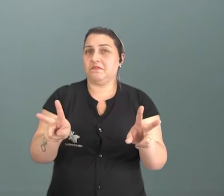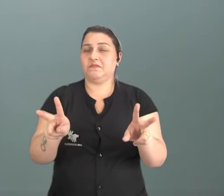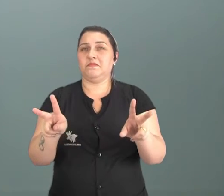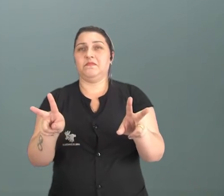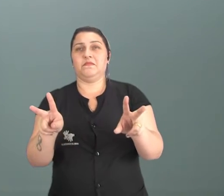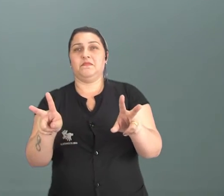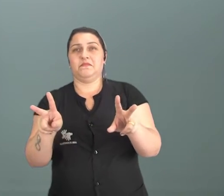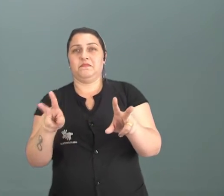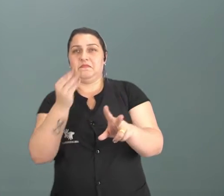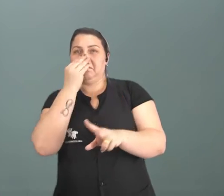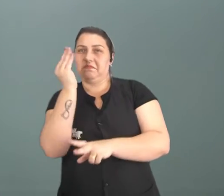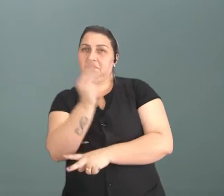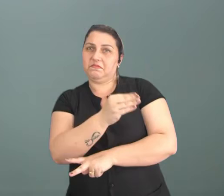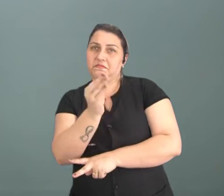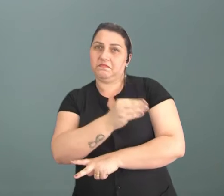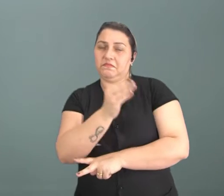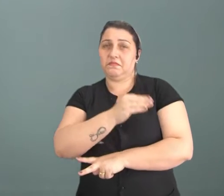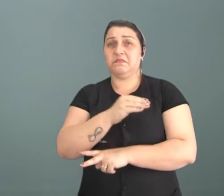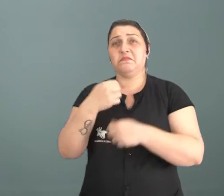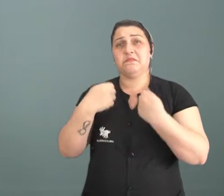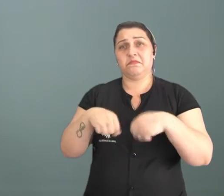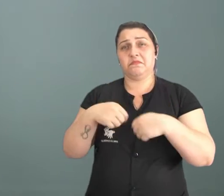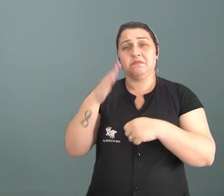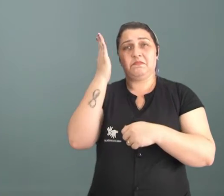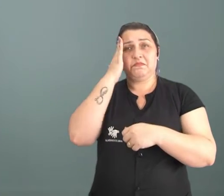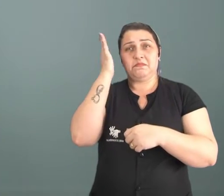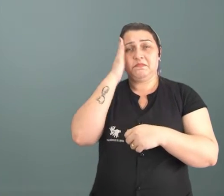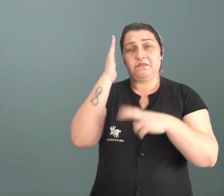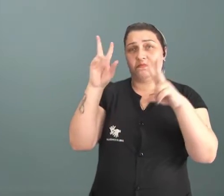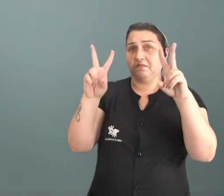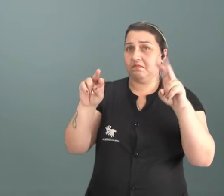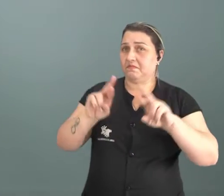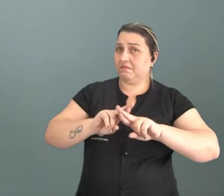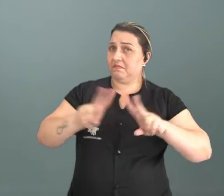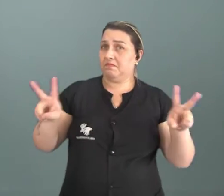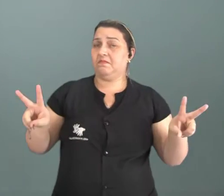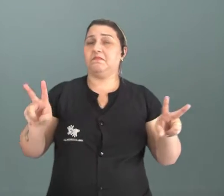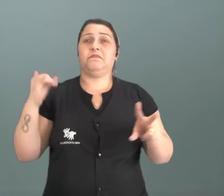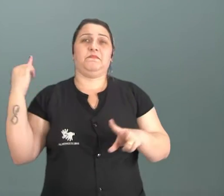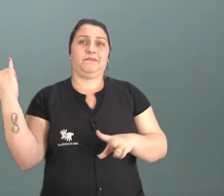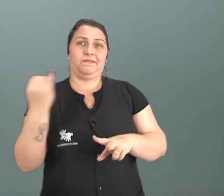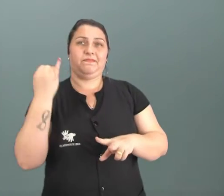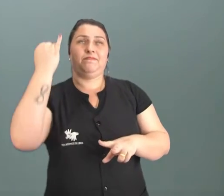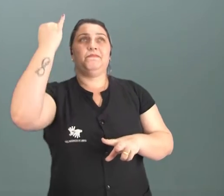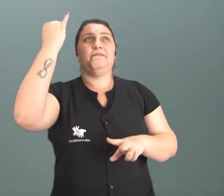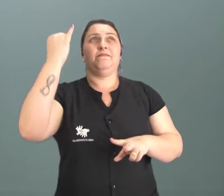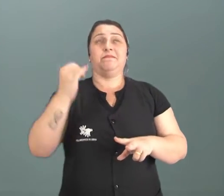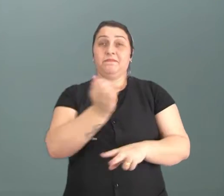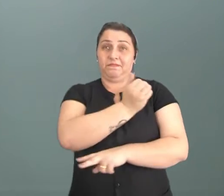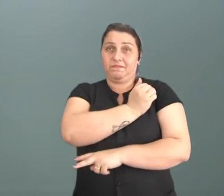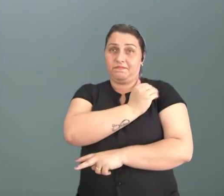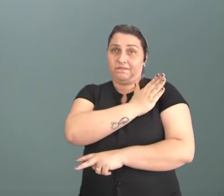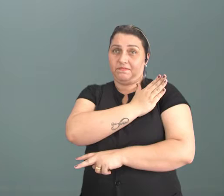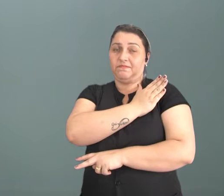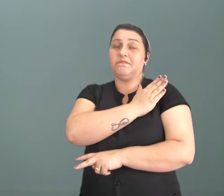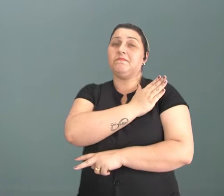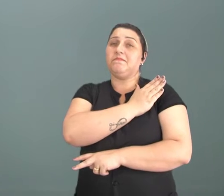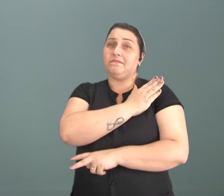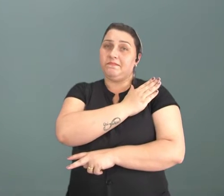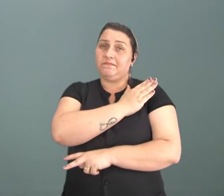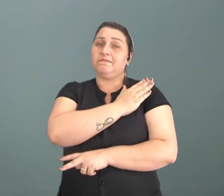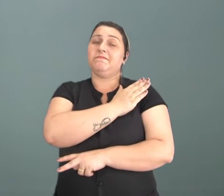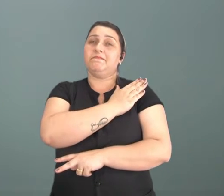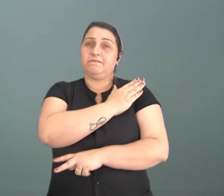que menosprezar, e a gente tem que entender um pouquinho mais esse tema. Essas diferenças são importantes. E o preconceito é uma coisa